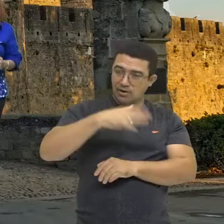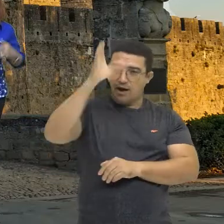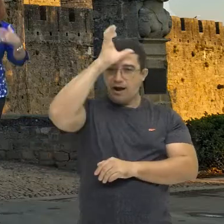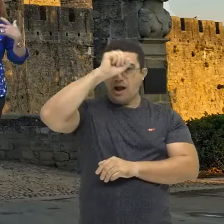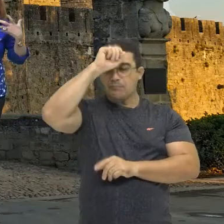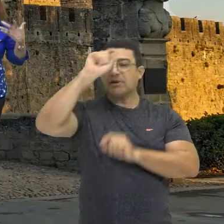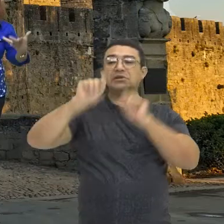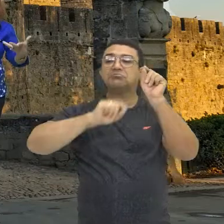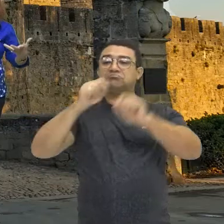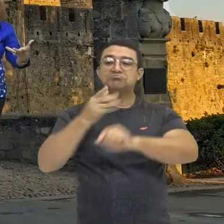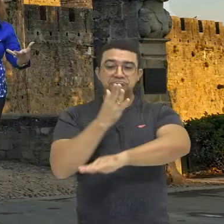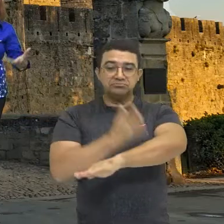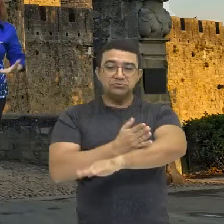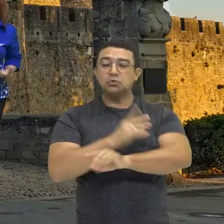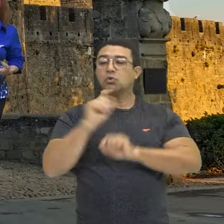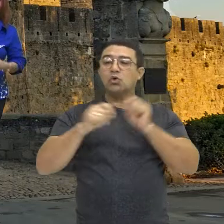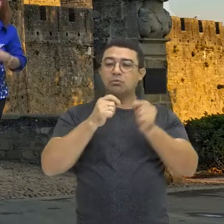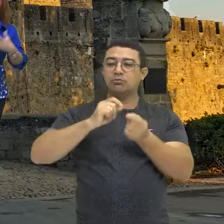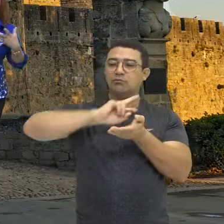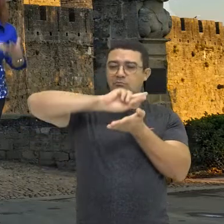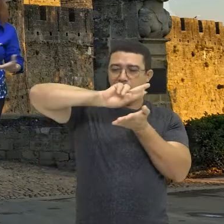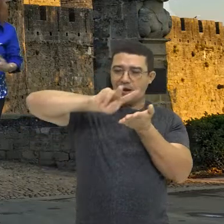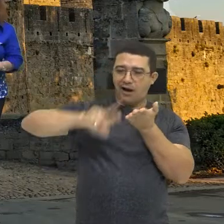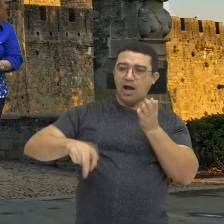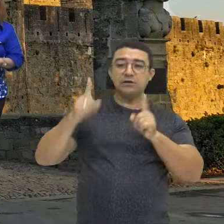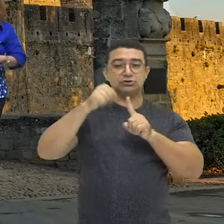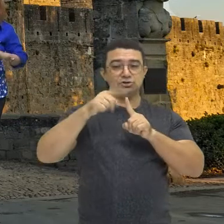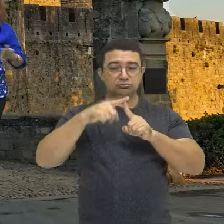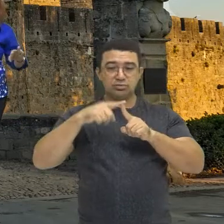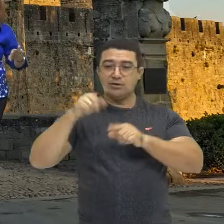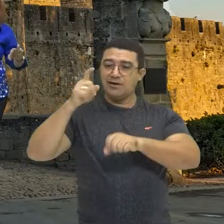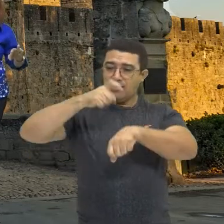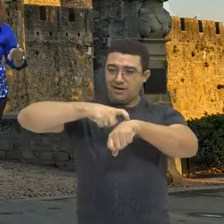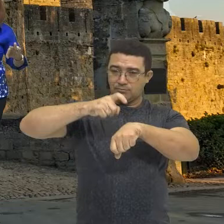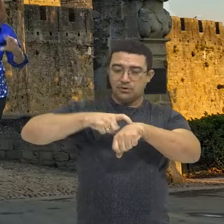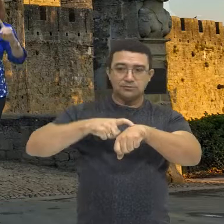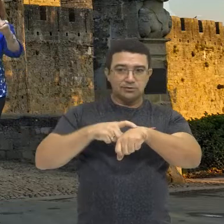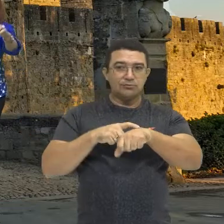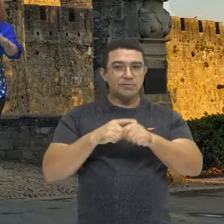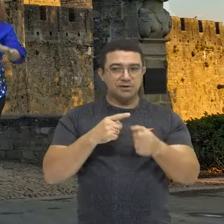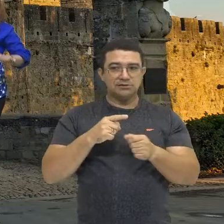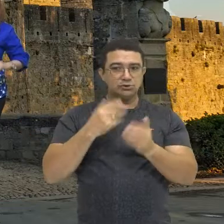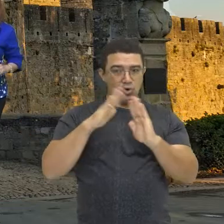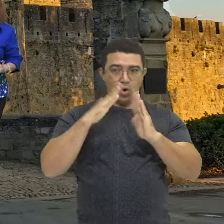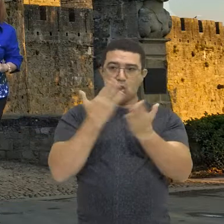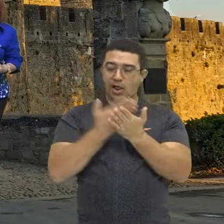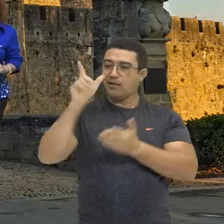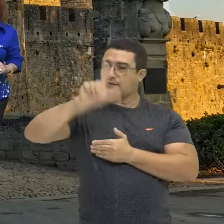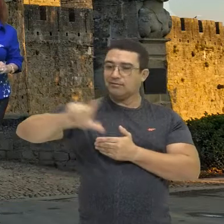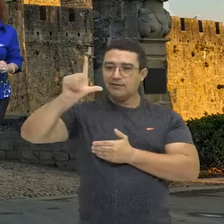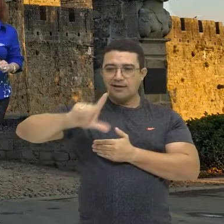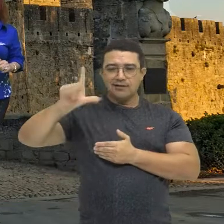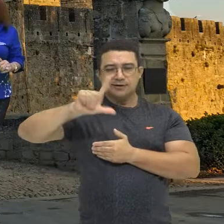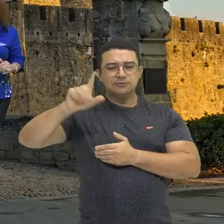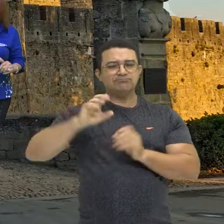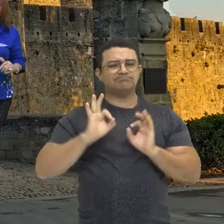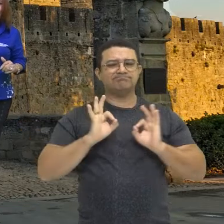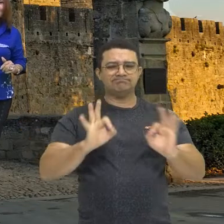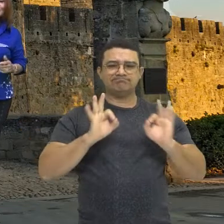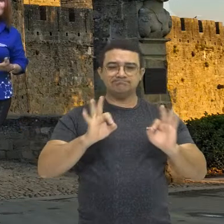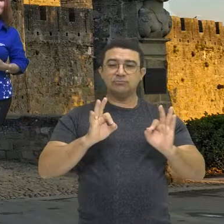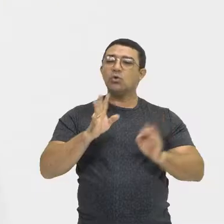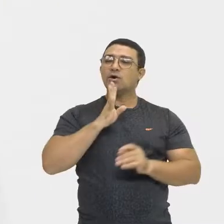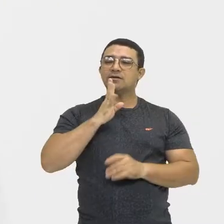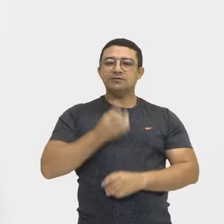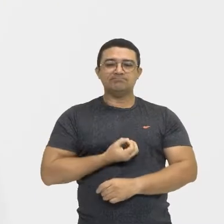Idade Média e um estilo de época, uma escola literária fantástica. Vamos conhecer o trovadorismo. Venha